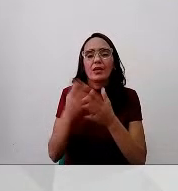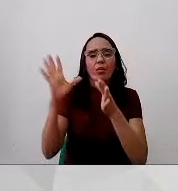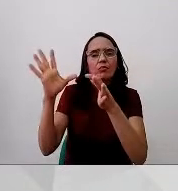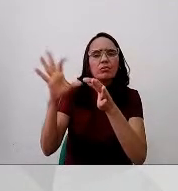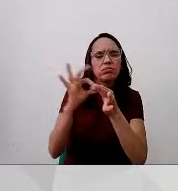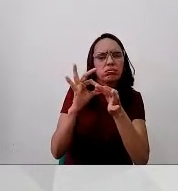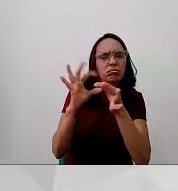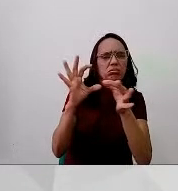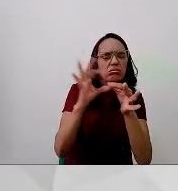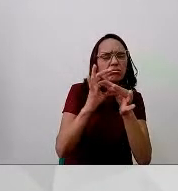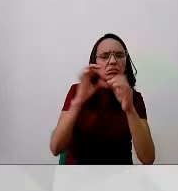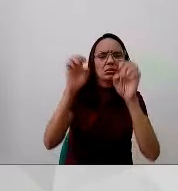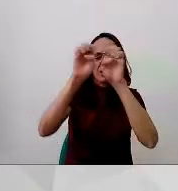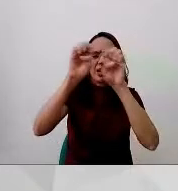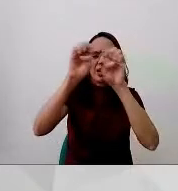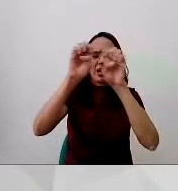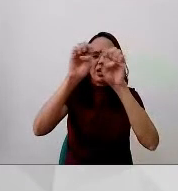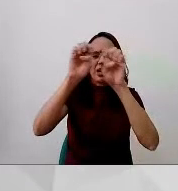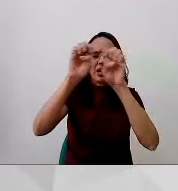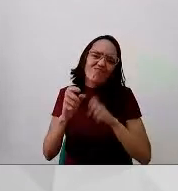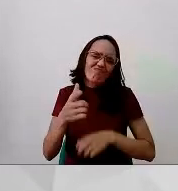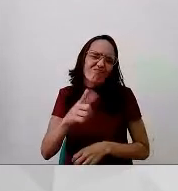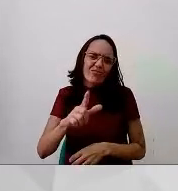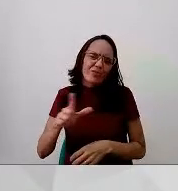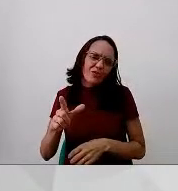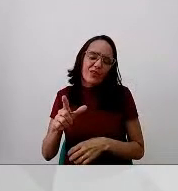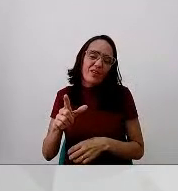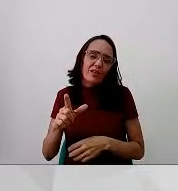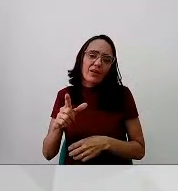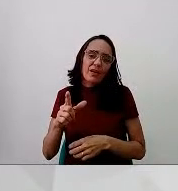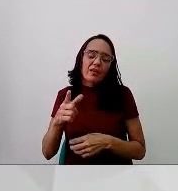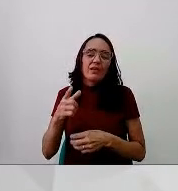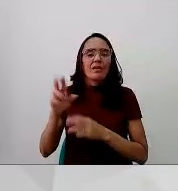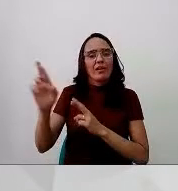quando relacionado com a rede neural biológica.